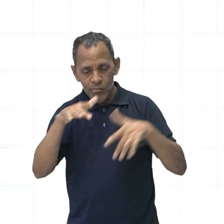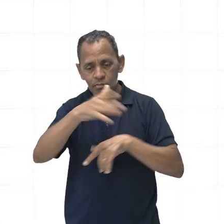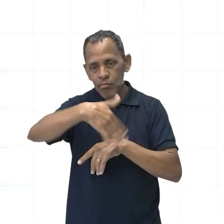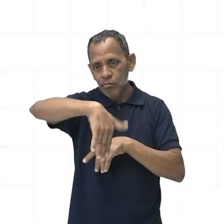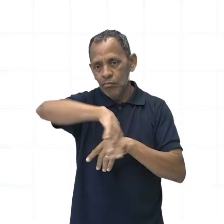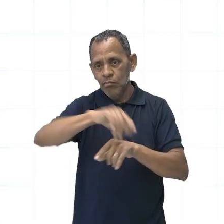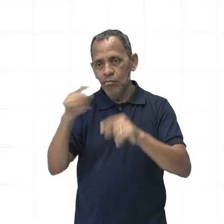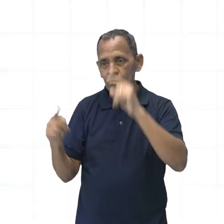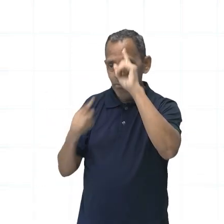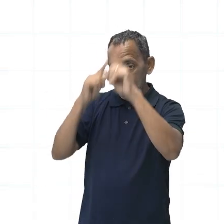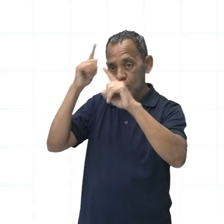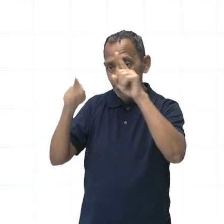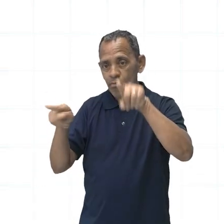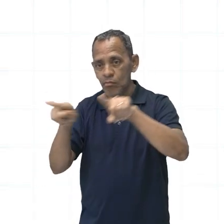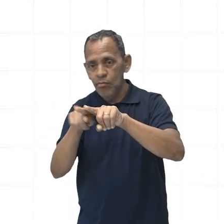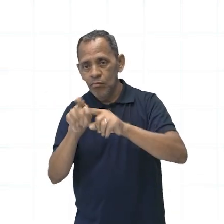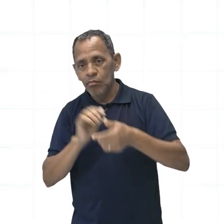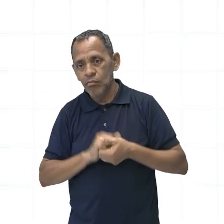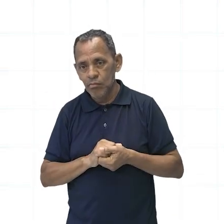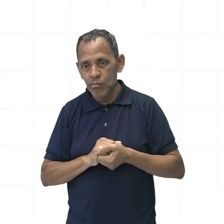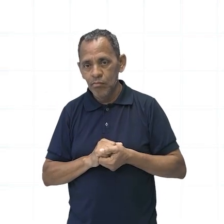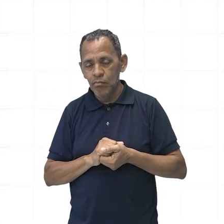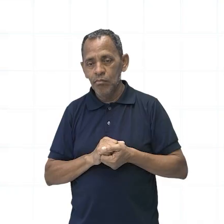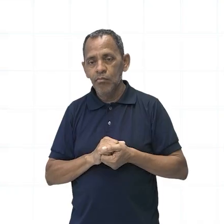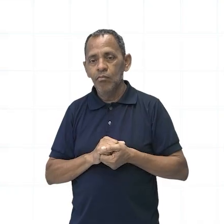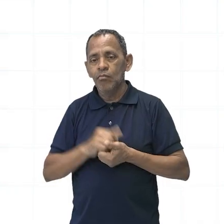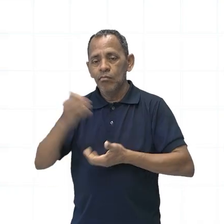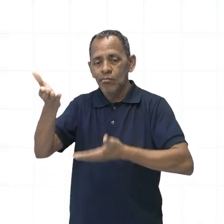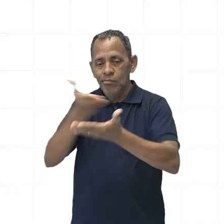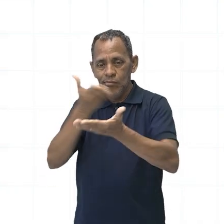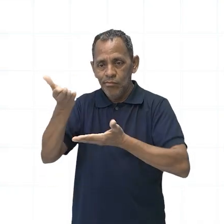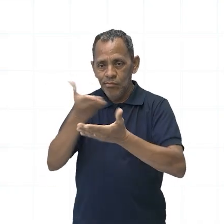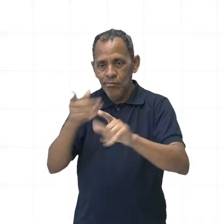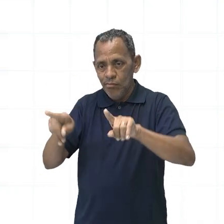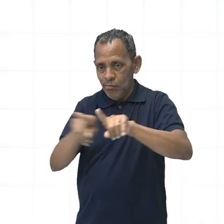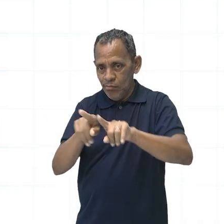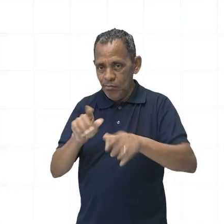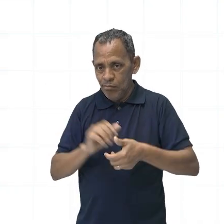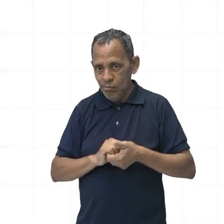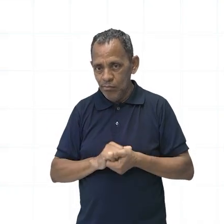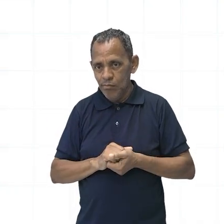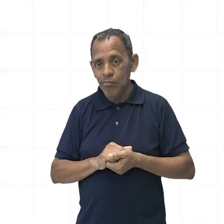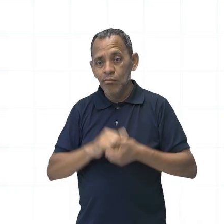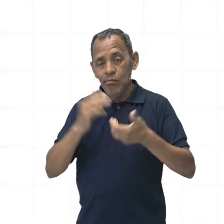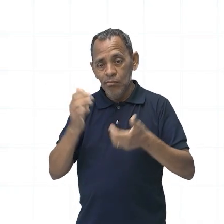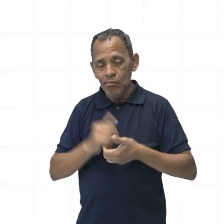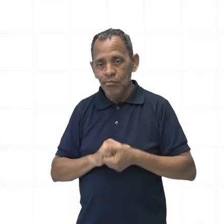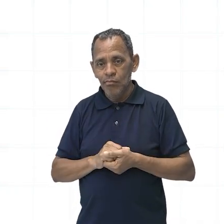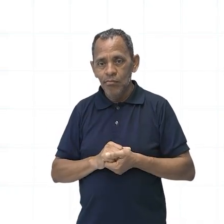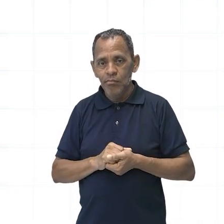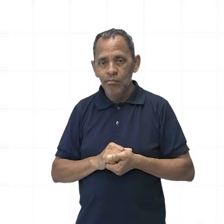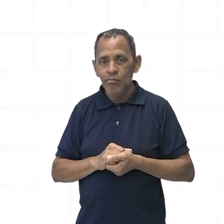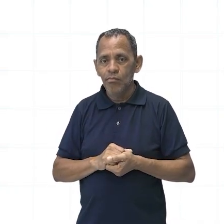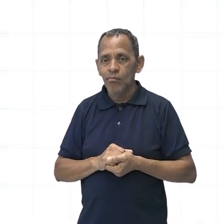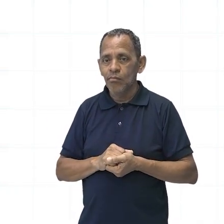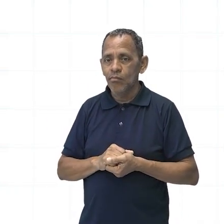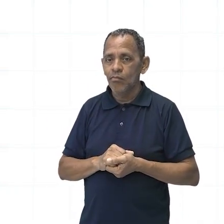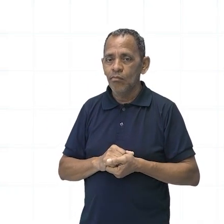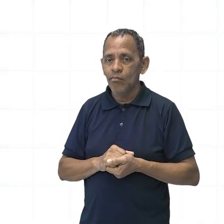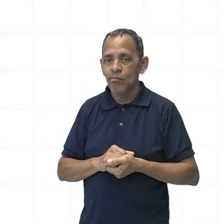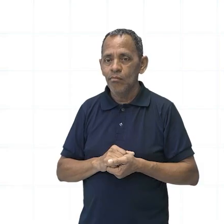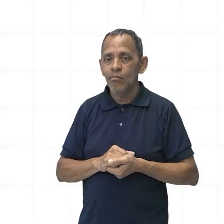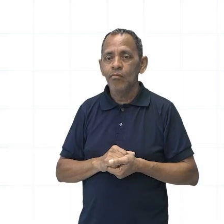de criação dinâmica e interativa. Então, Viola